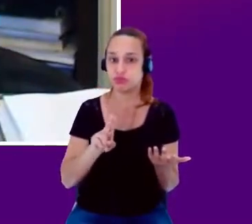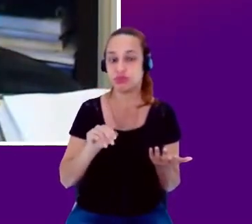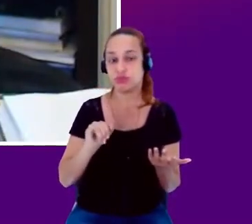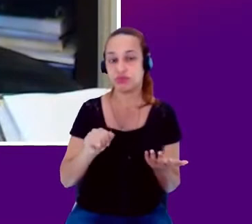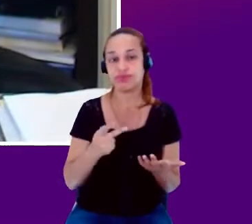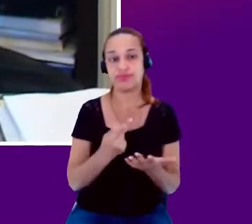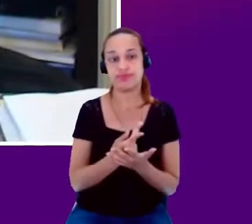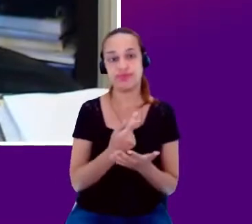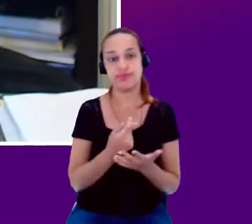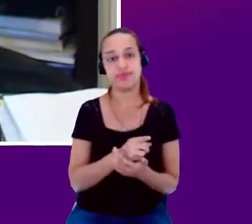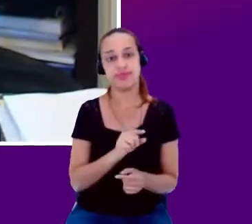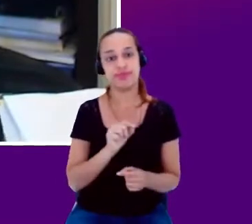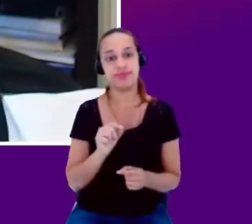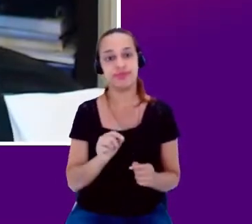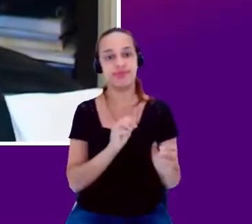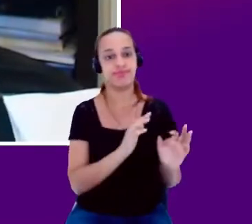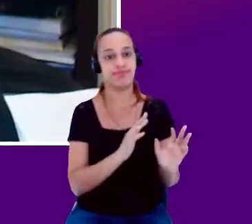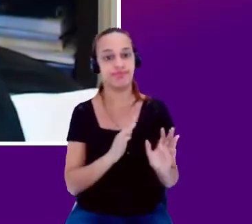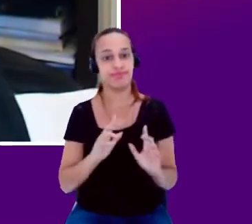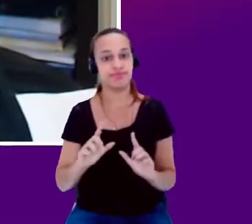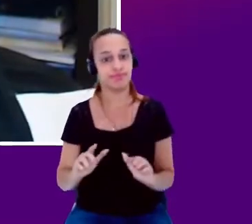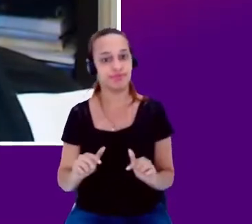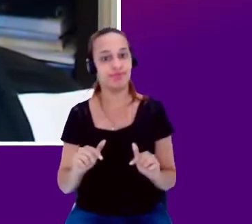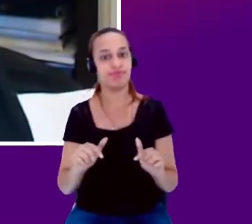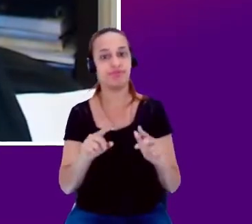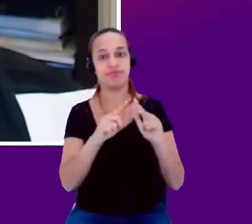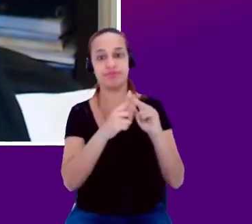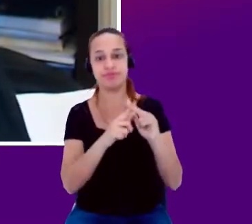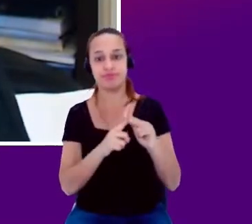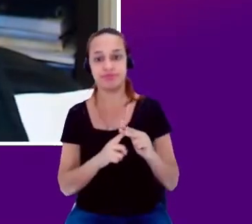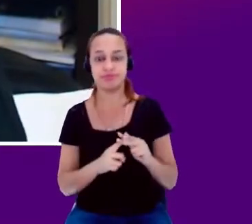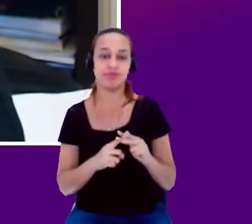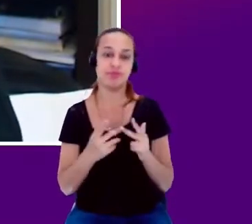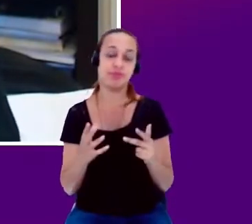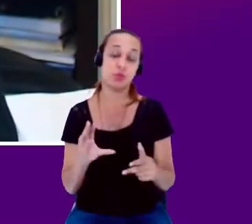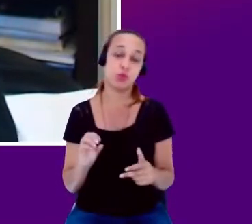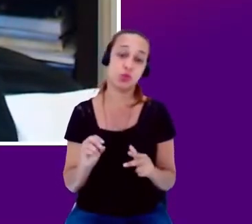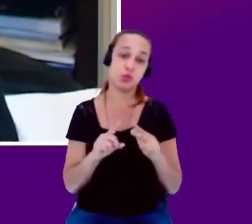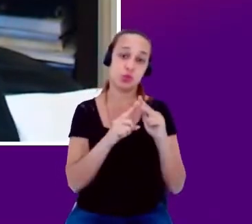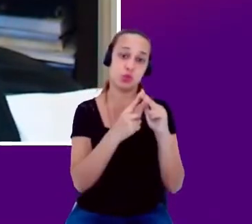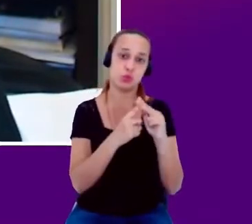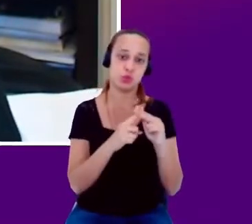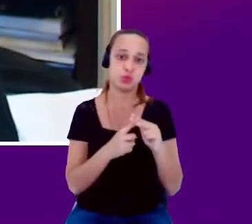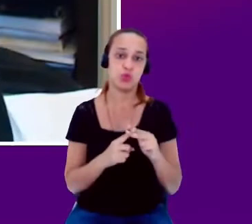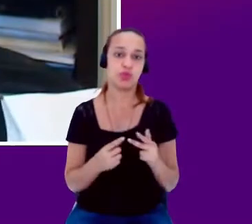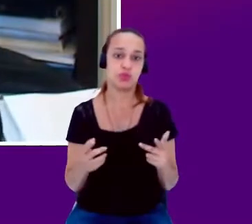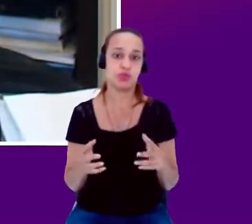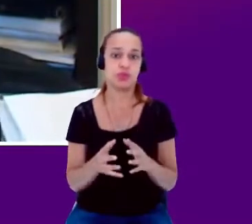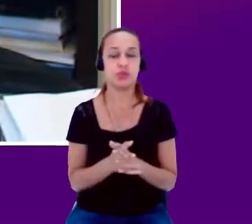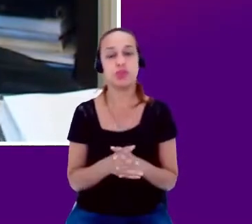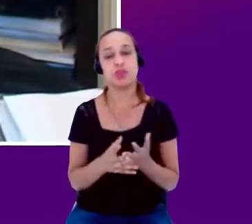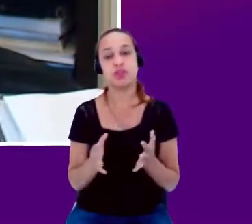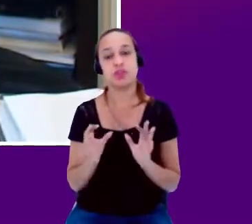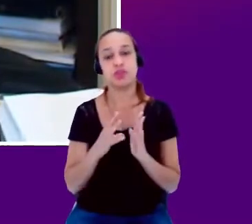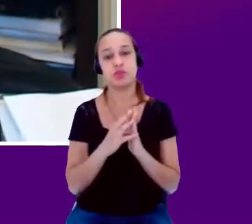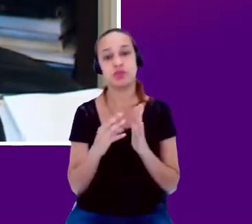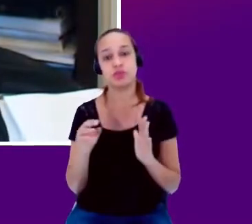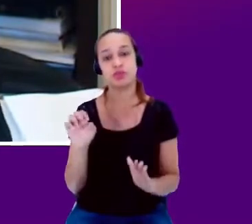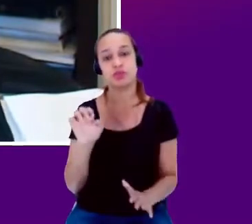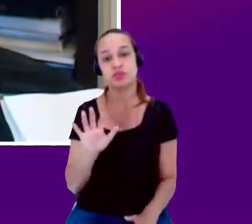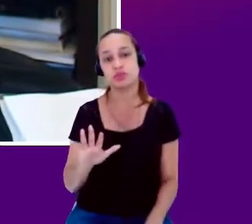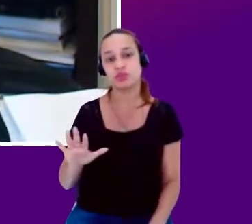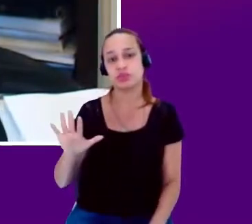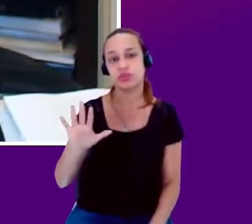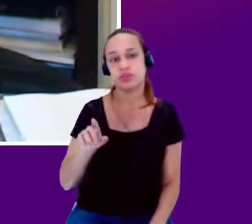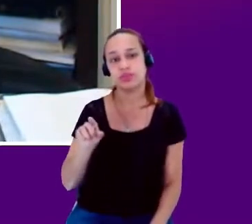esses programas de autorregulação regulada ou de corregulação. O modelo europeu ele